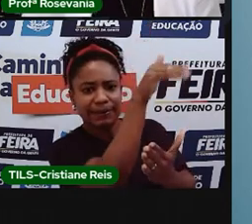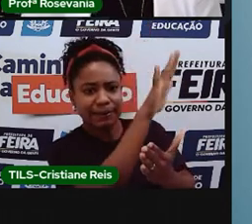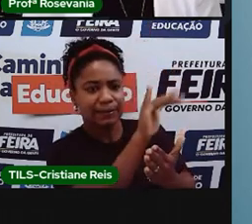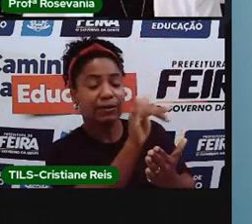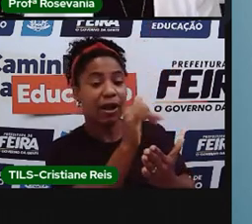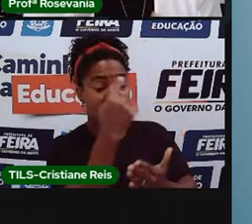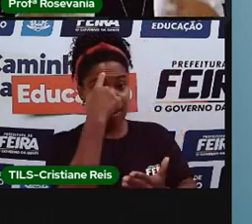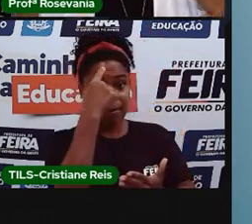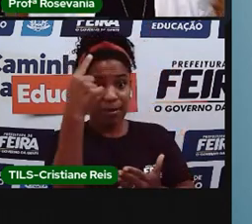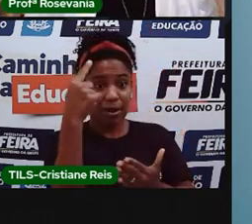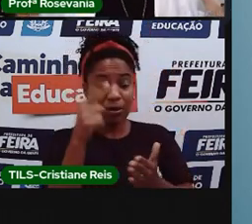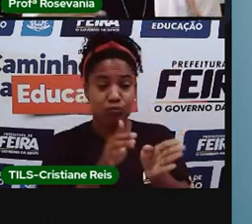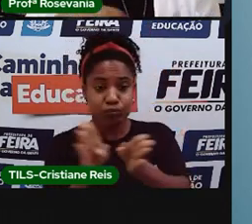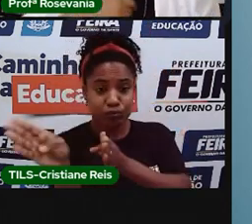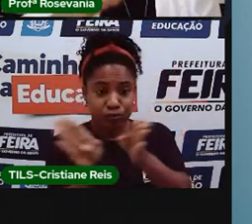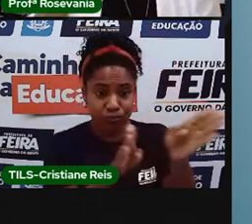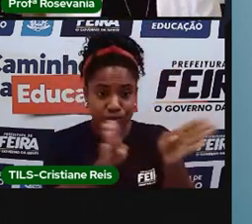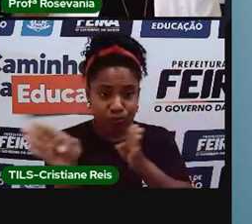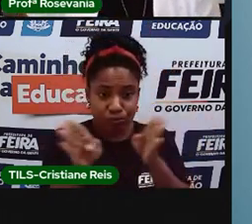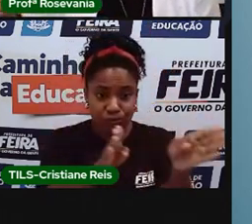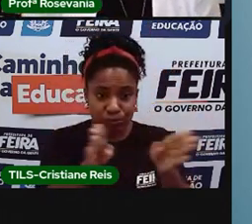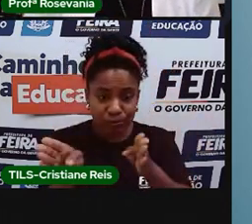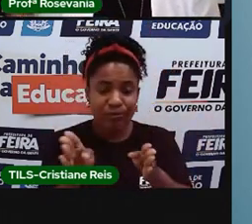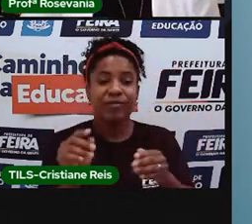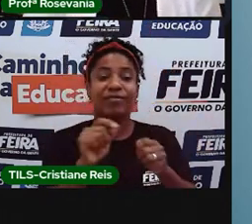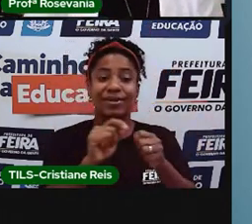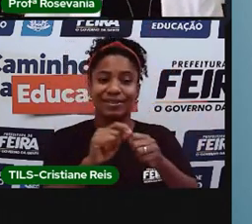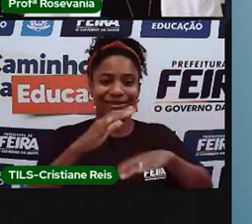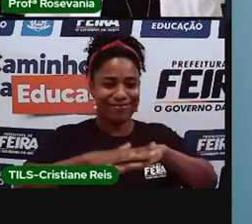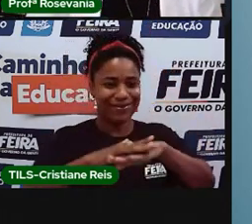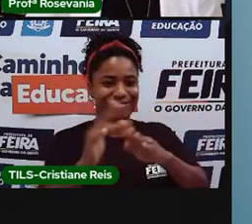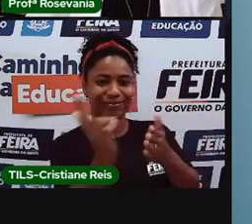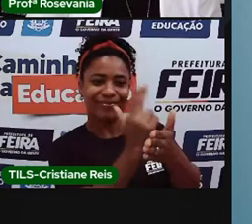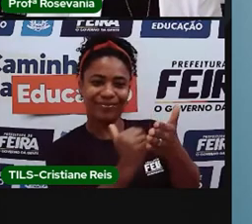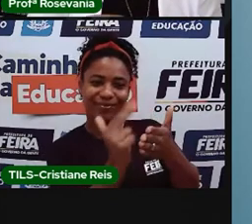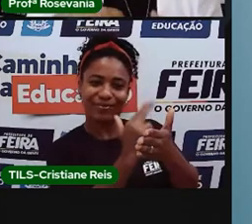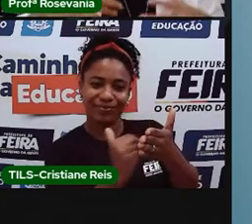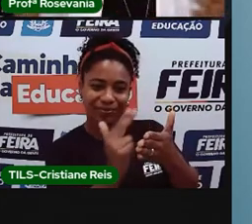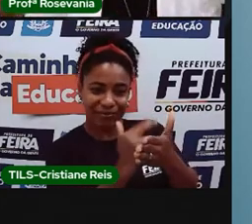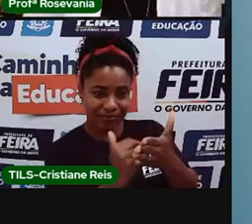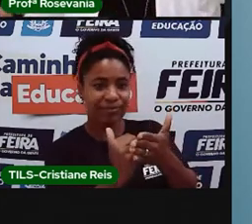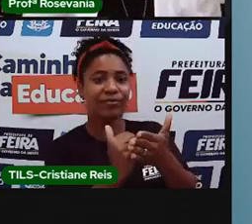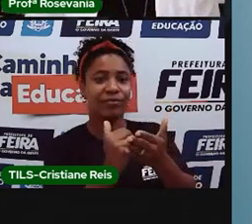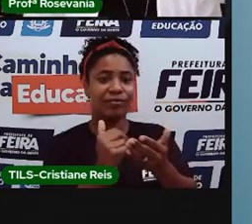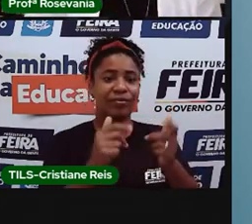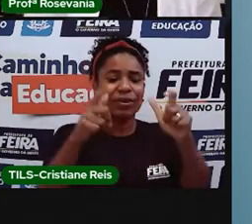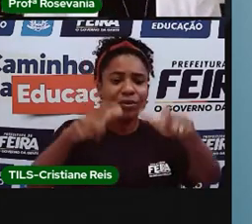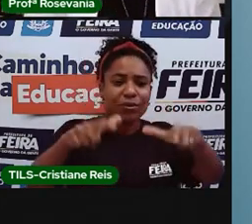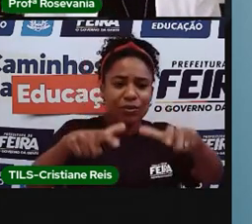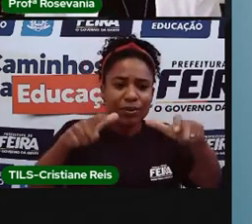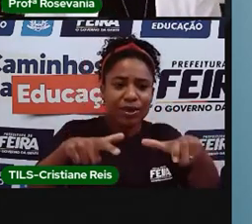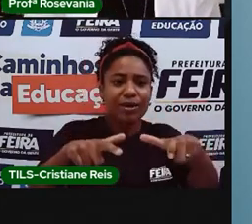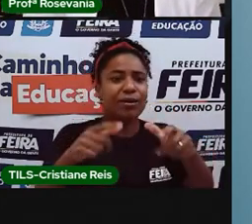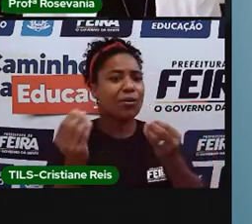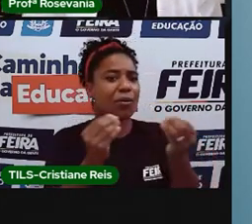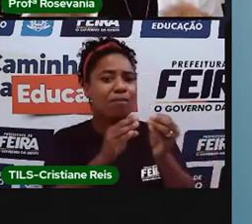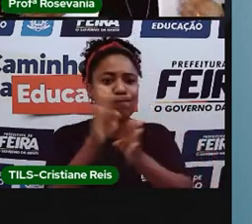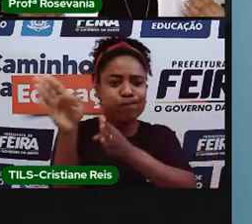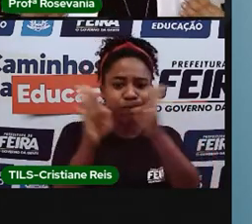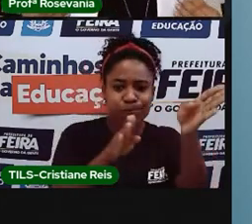ido, e aí elas faziam desenhos de como chegar novamente naquele